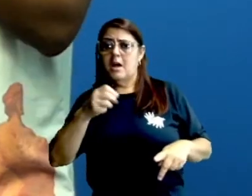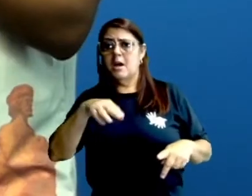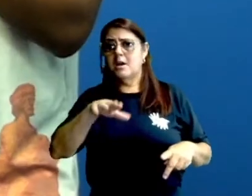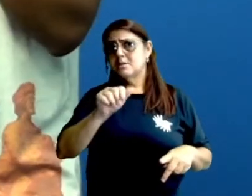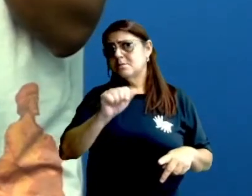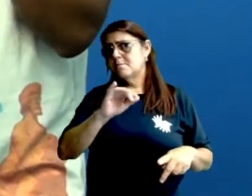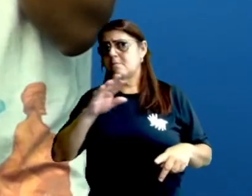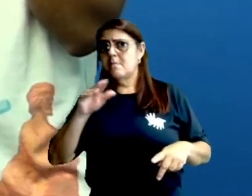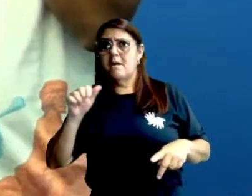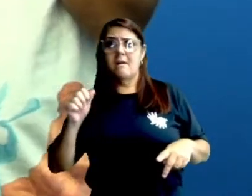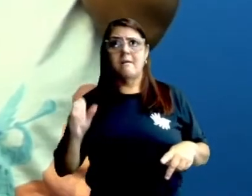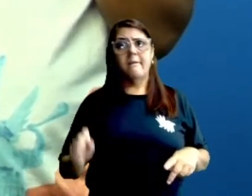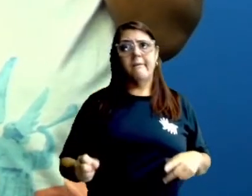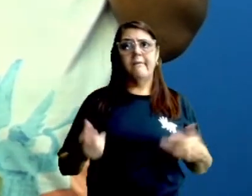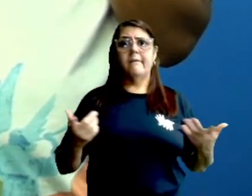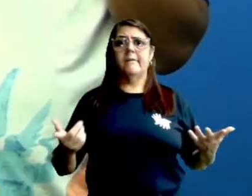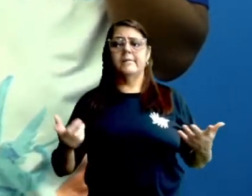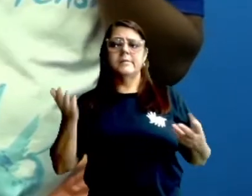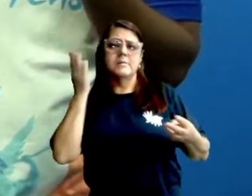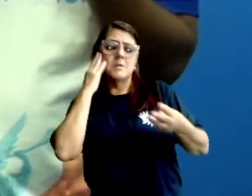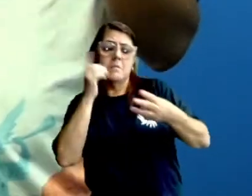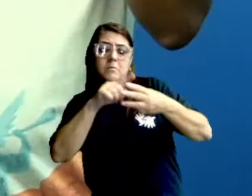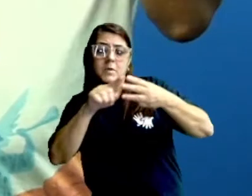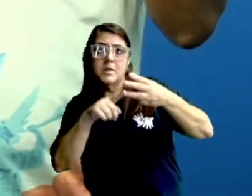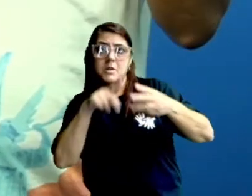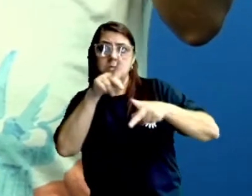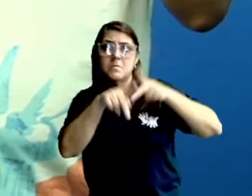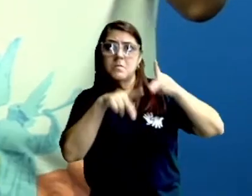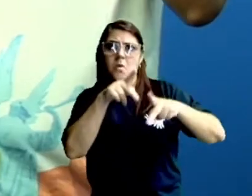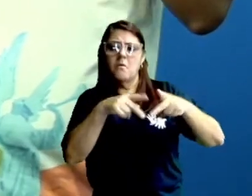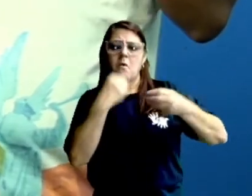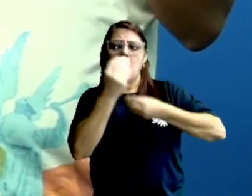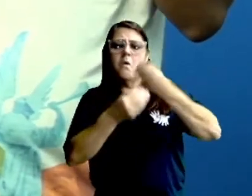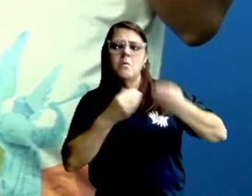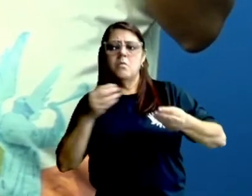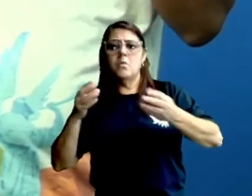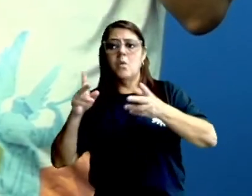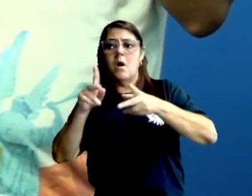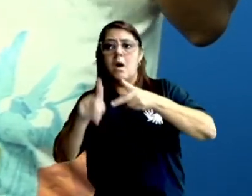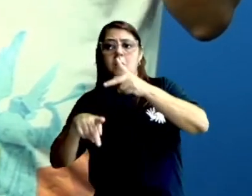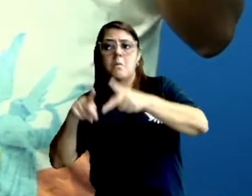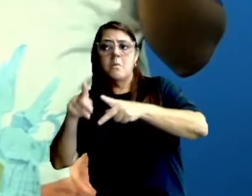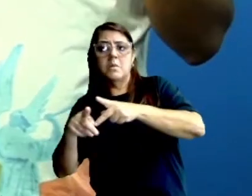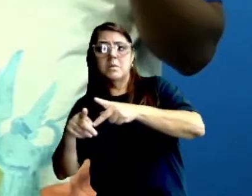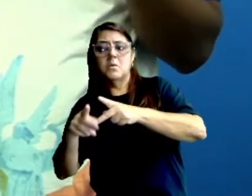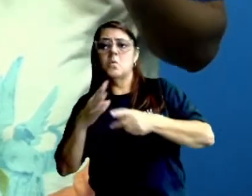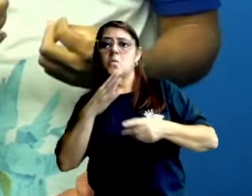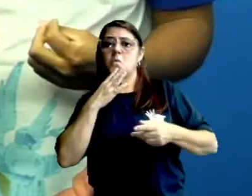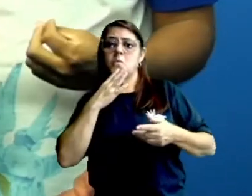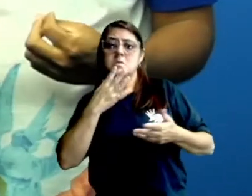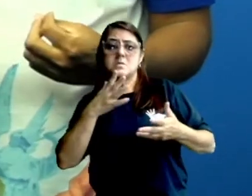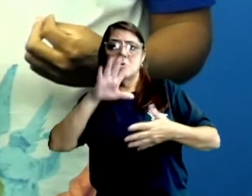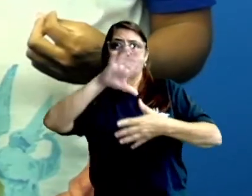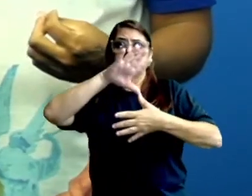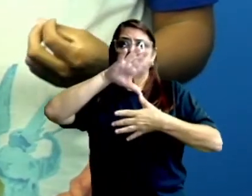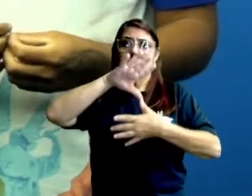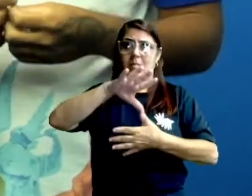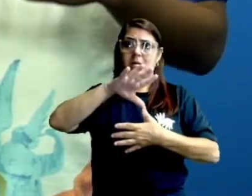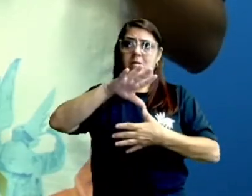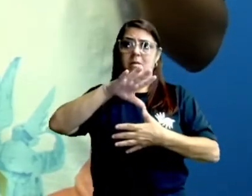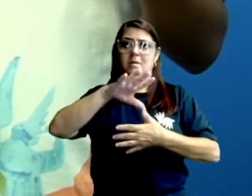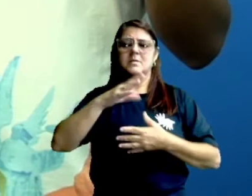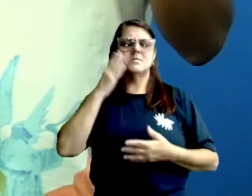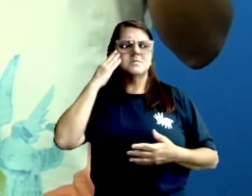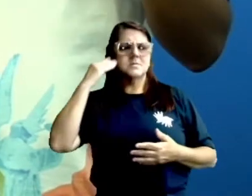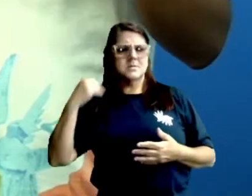Maias, primeiro é interessante a gente entender como foi que a humanidade chegou no continente que hoje a gente conhece por América,